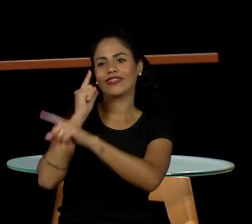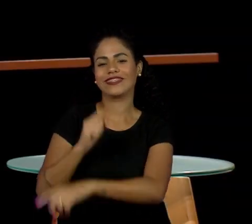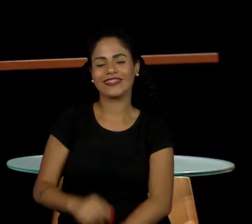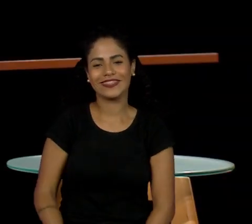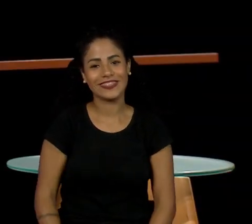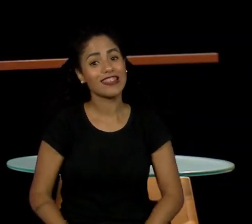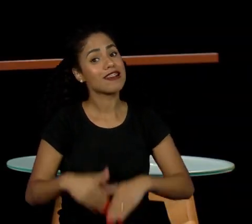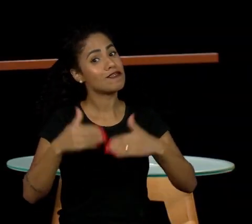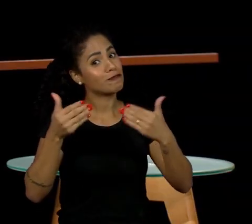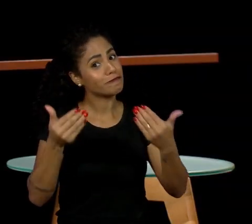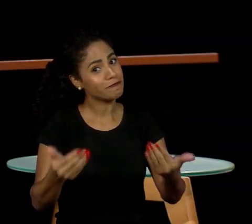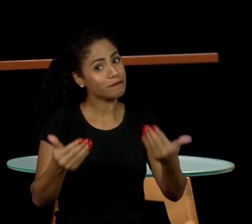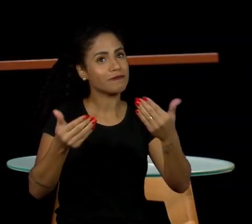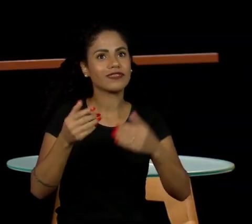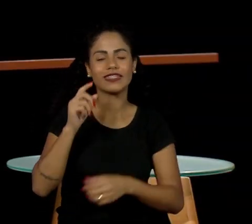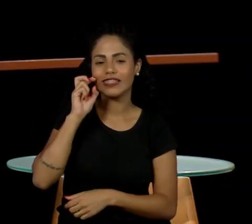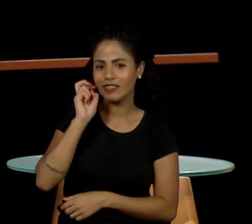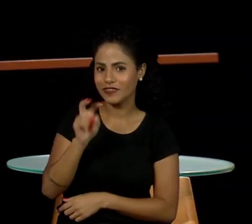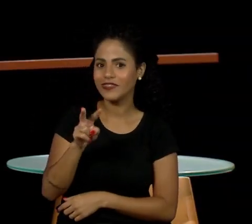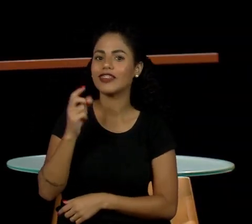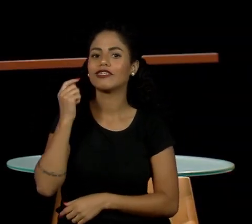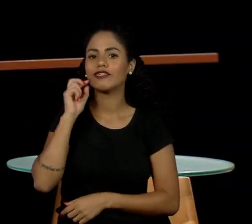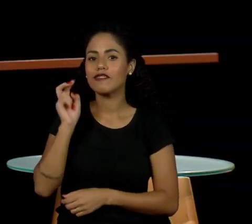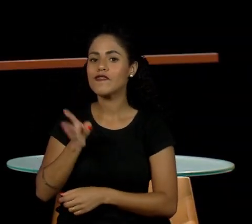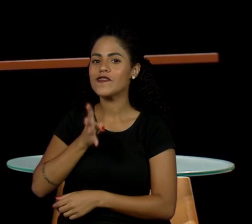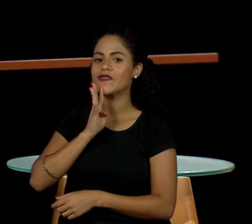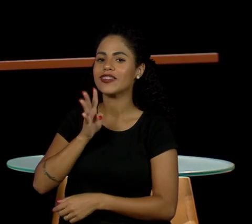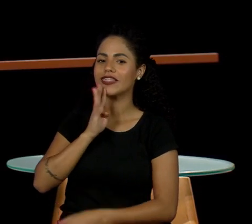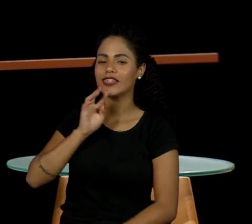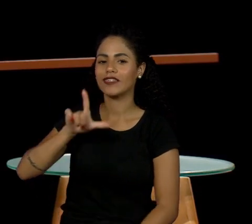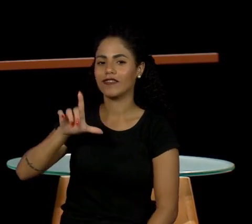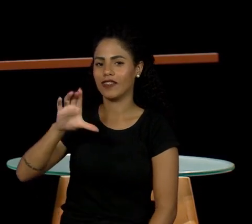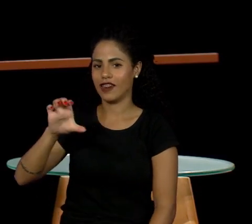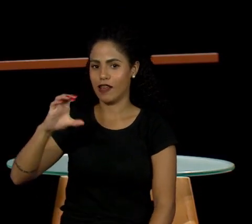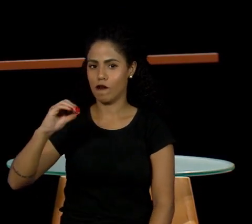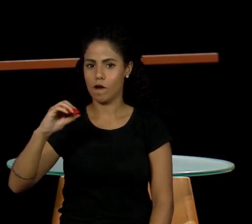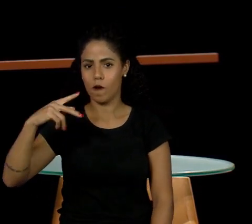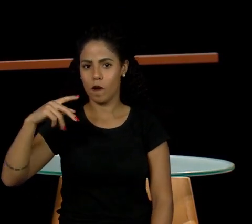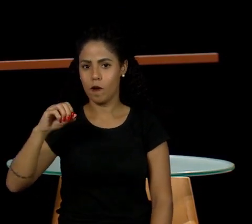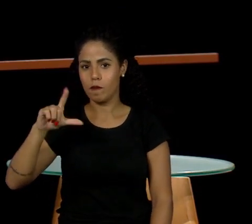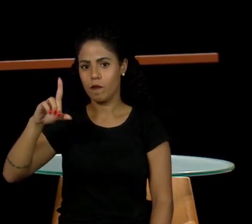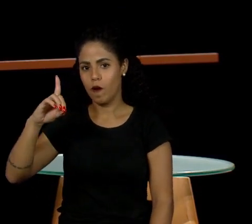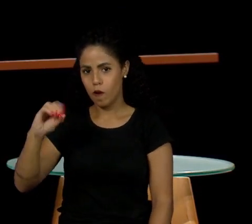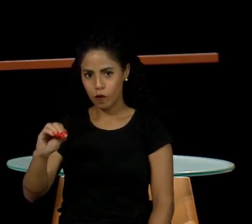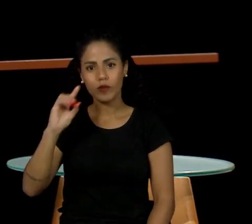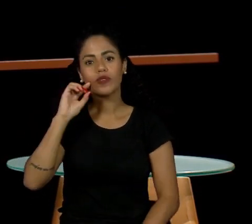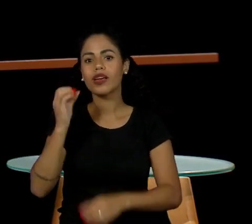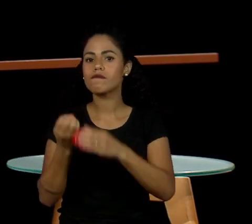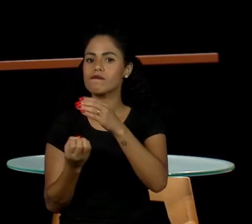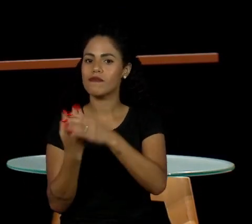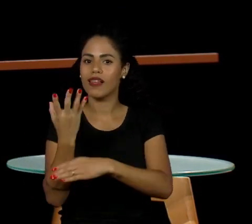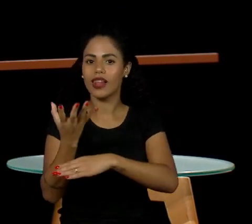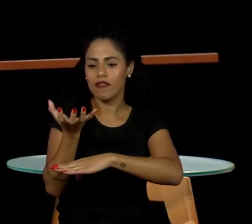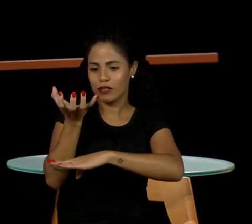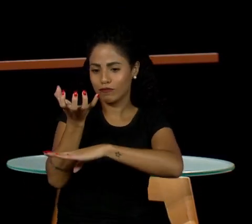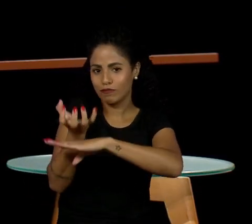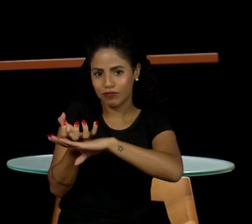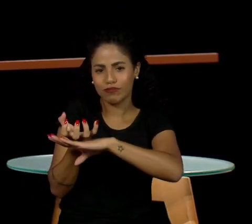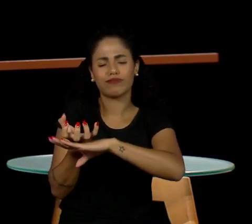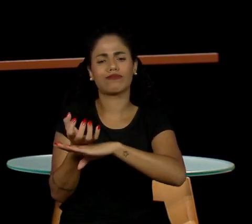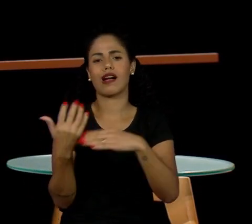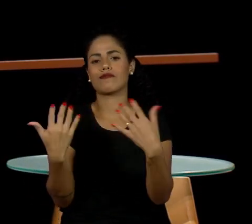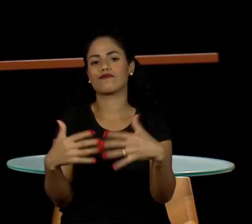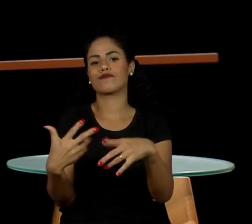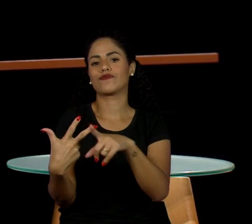Pois é, uma faceta pouco conhecida do Leopoldo Pacheco, a de reprodutor de Vitórias Régias, uma